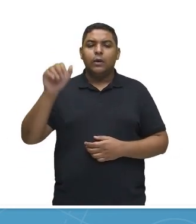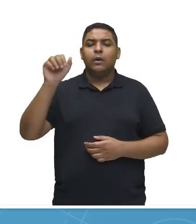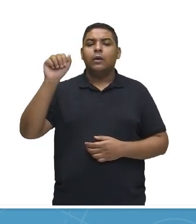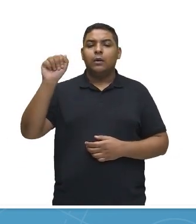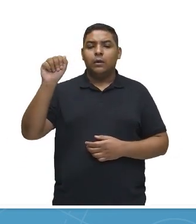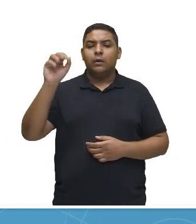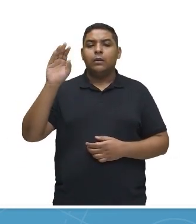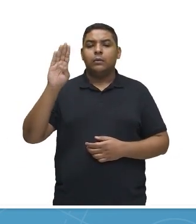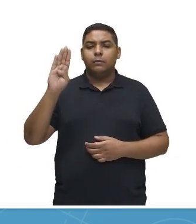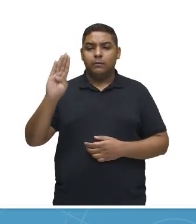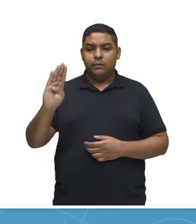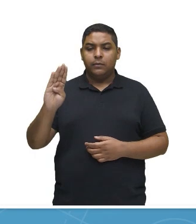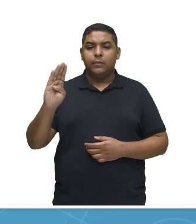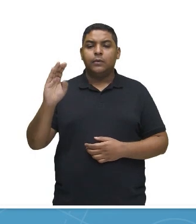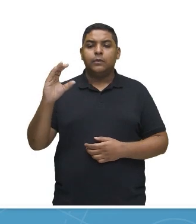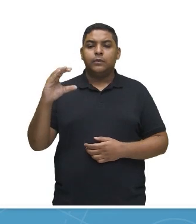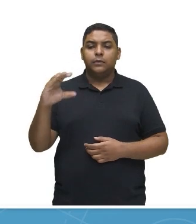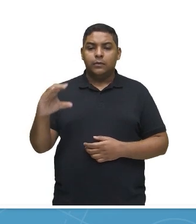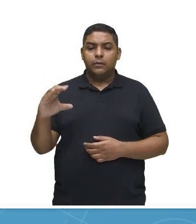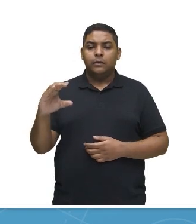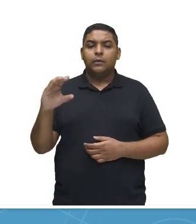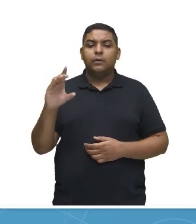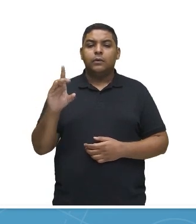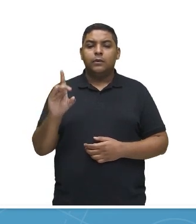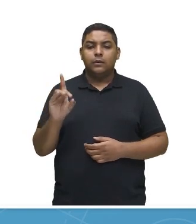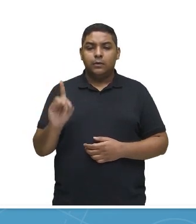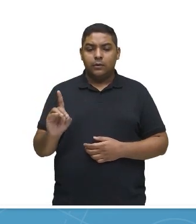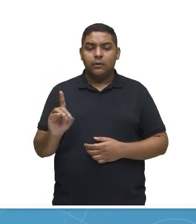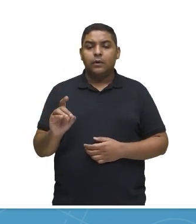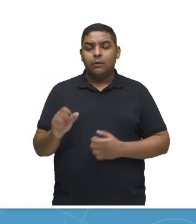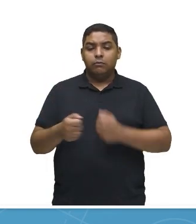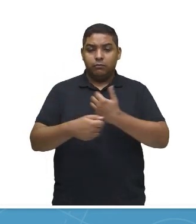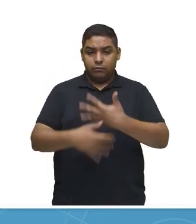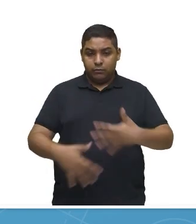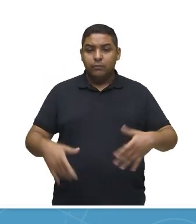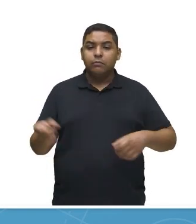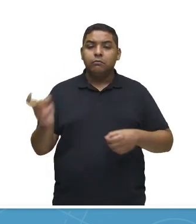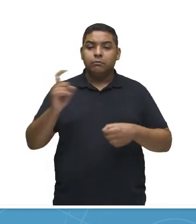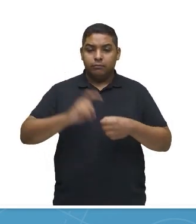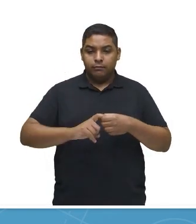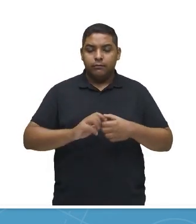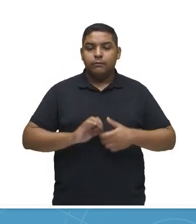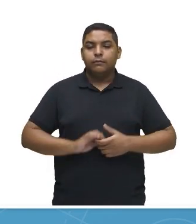aí que nós estamos citando? Comenta no chat, daqui a pouco a gente volta.